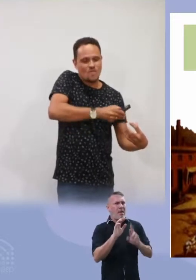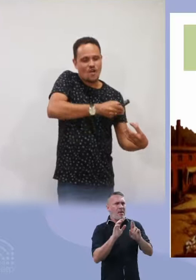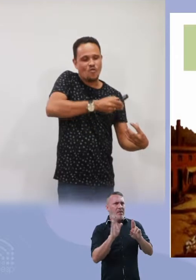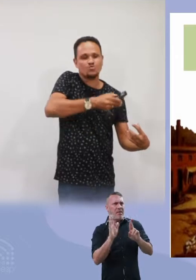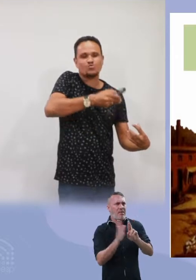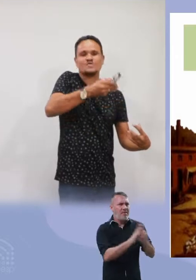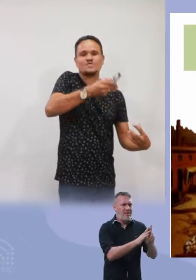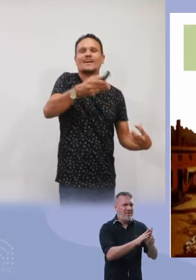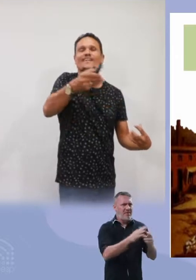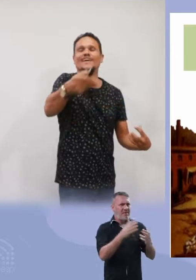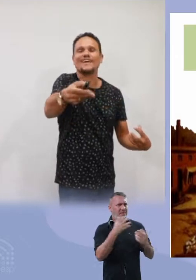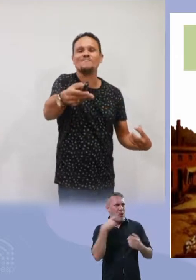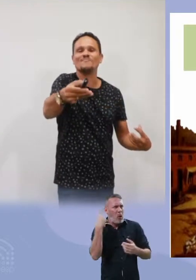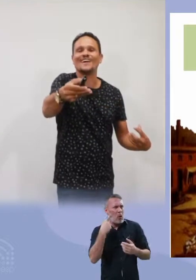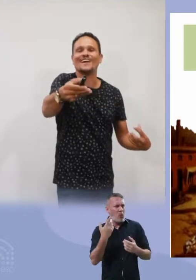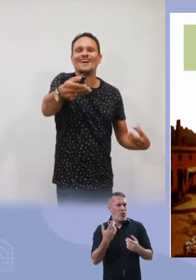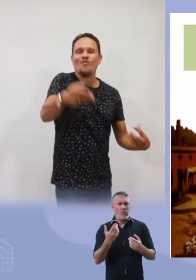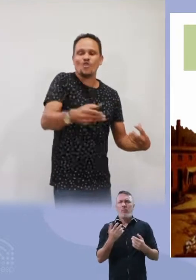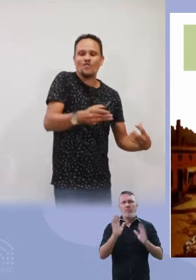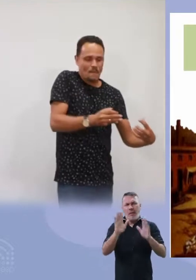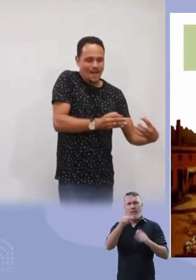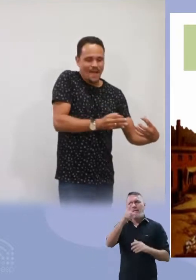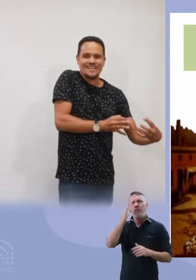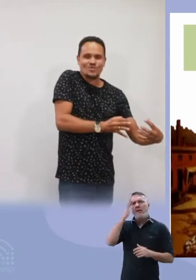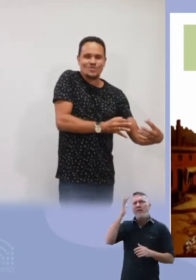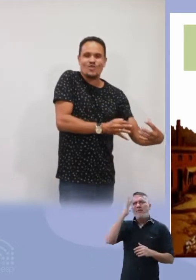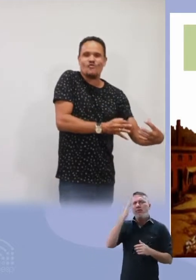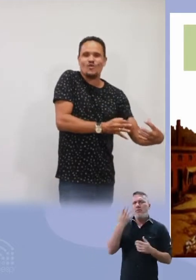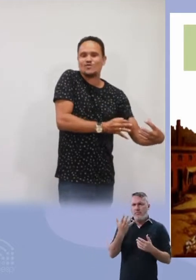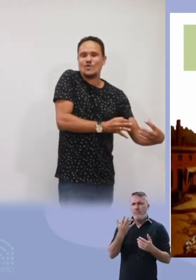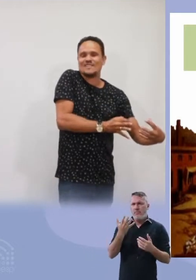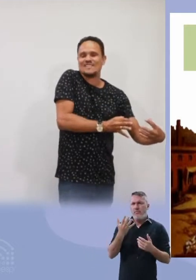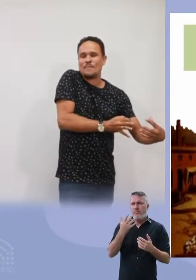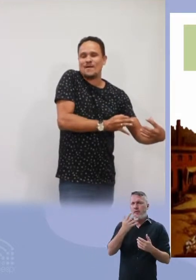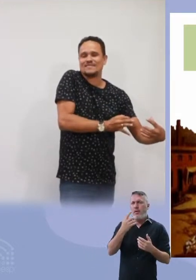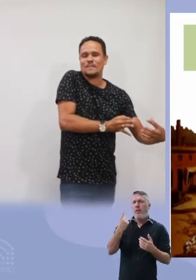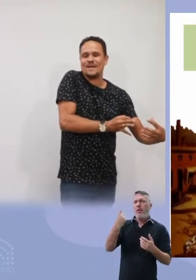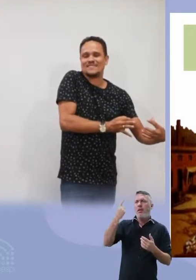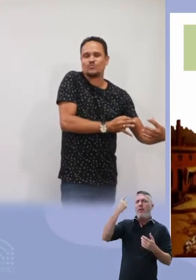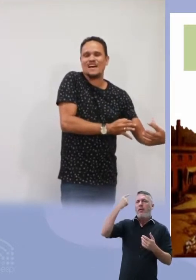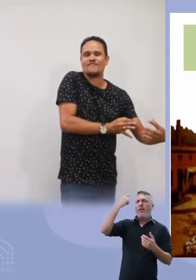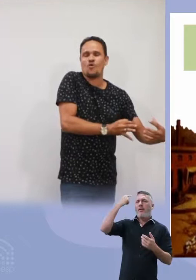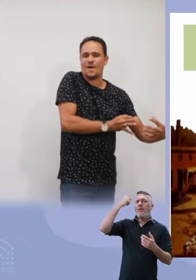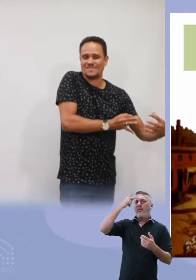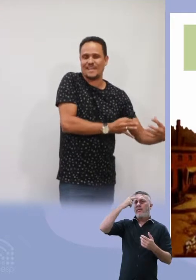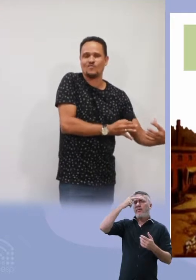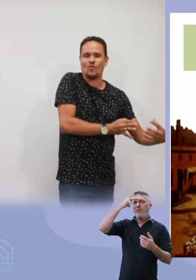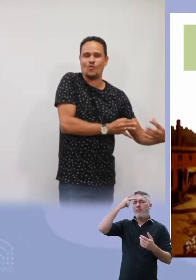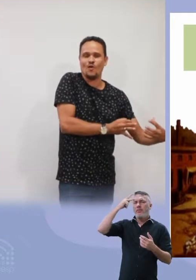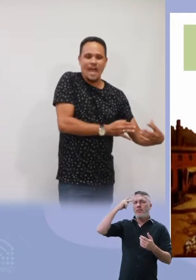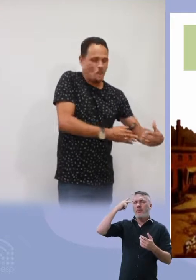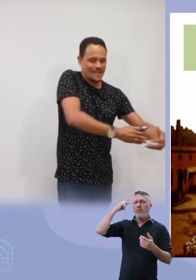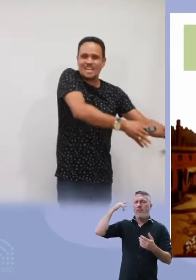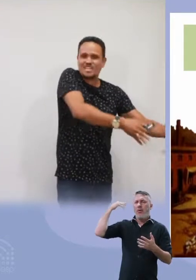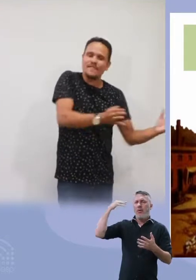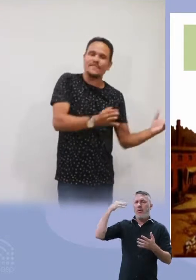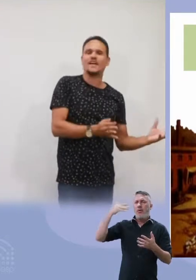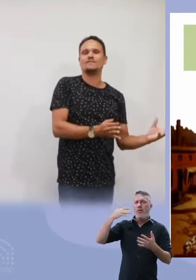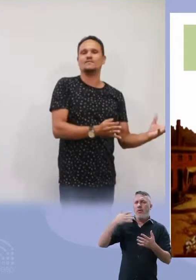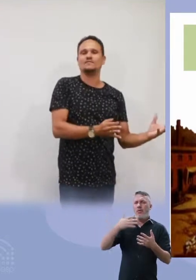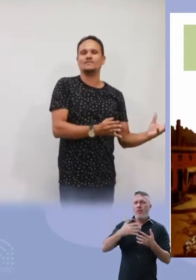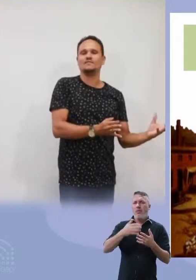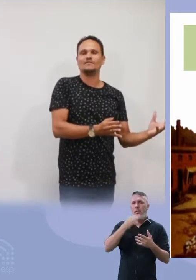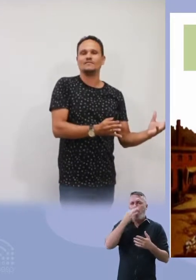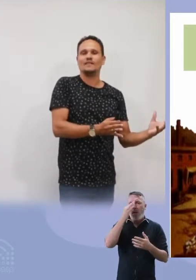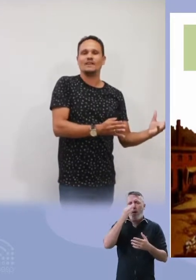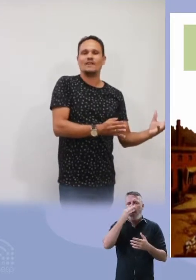evolução na construção da cadeira. Quando você pega aquilo que seu avô, que seu antepassado usava como assento, é um pedaço de madeira,